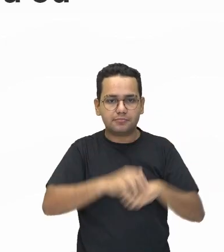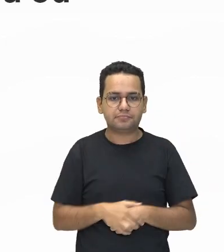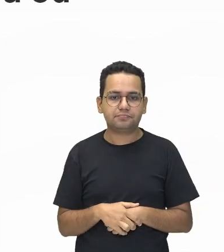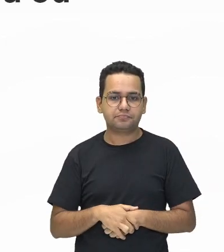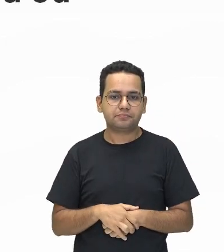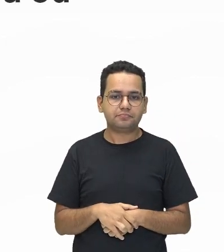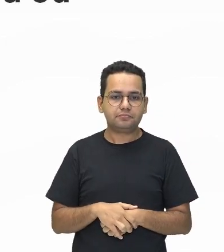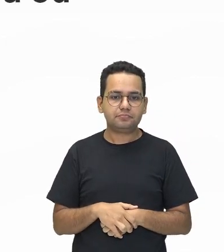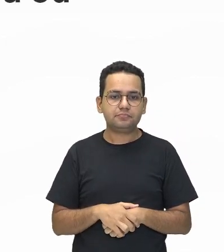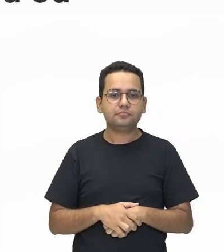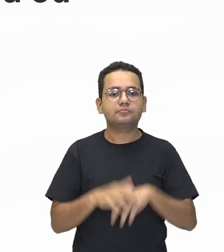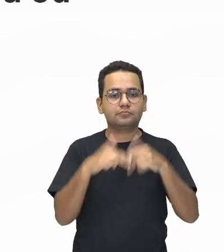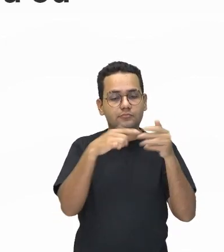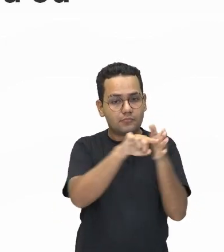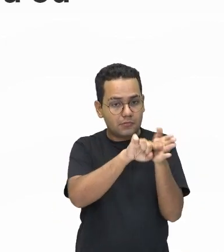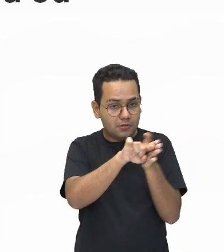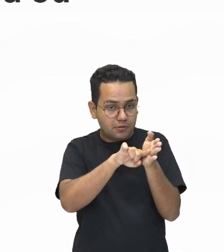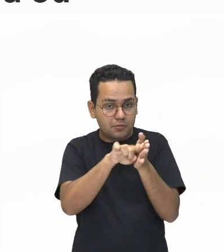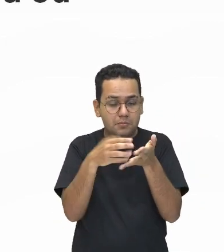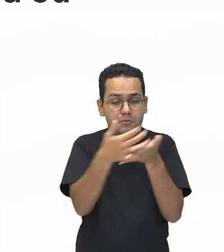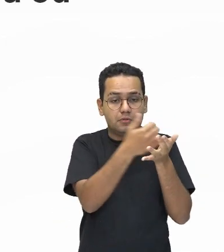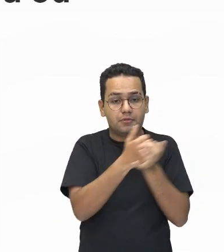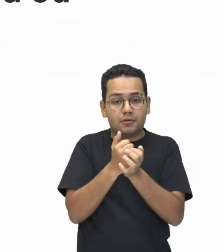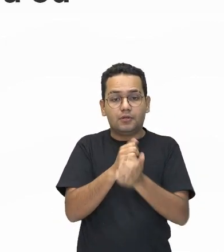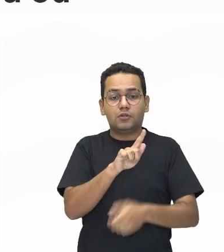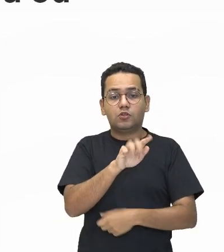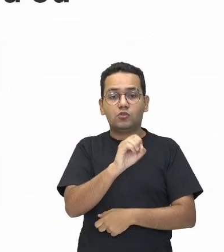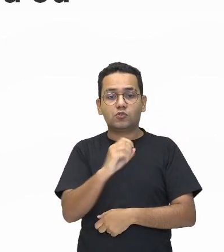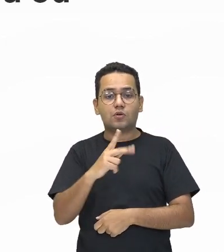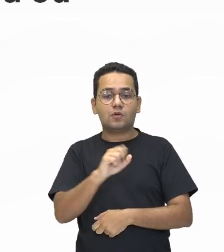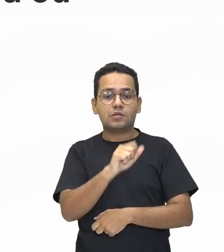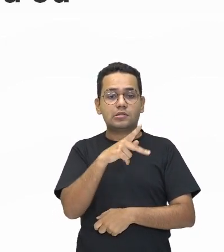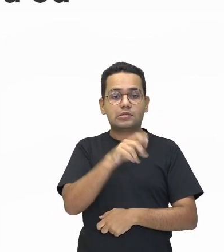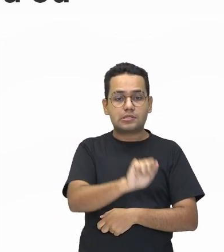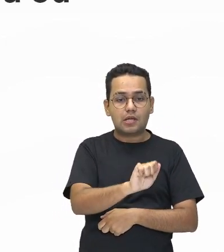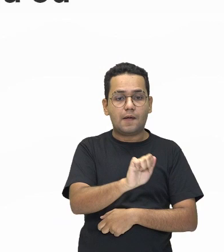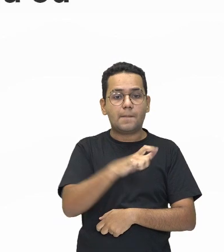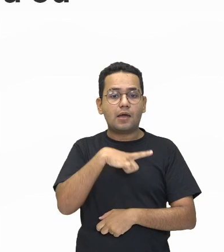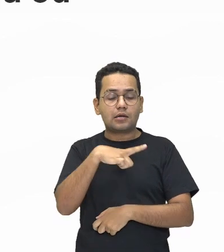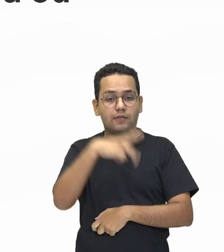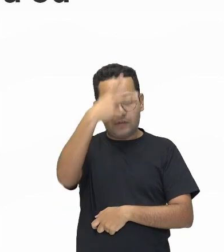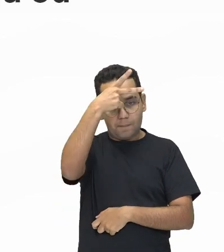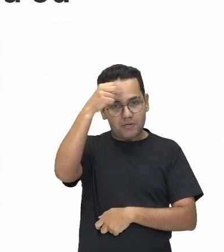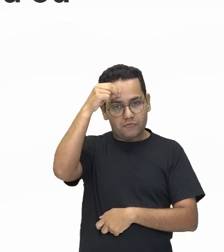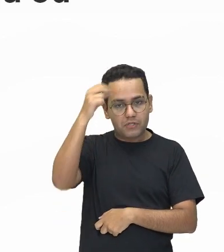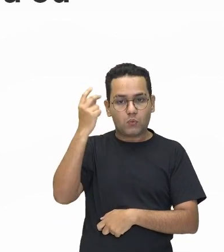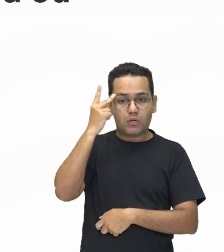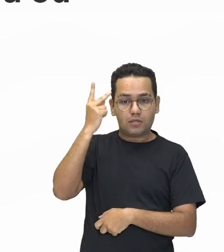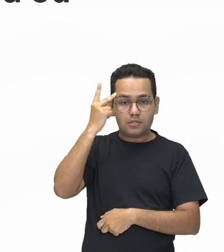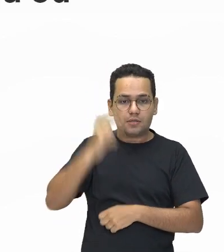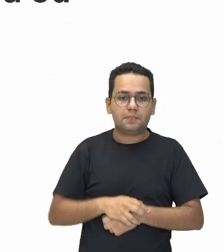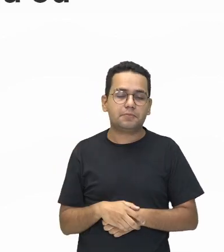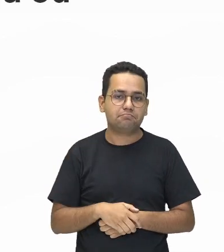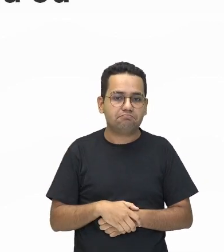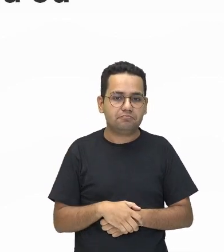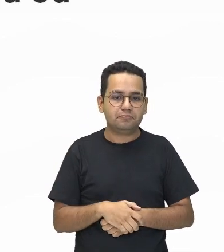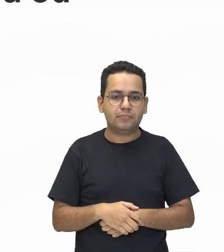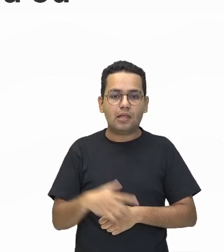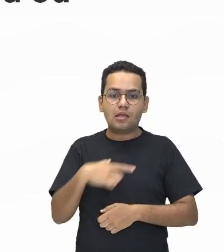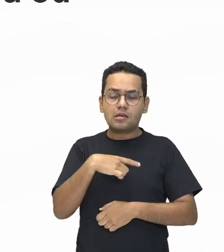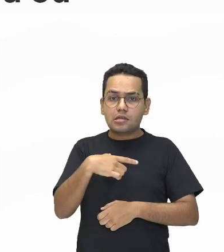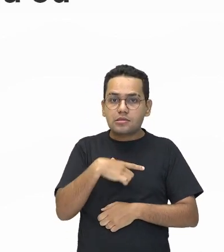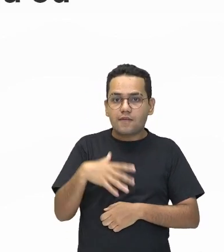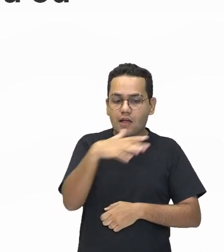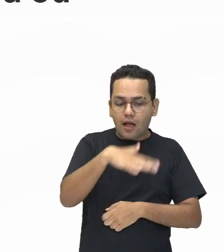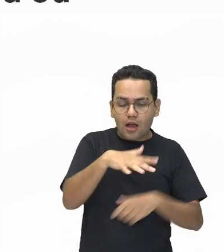GeoSampa, portal mantido pela Prefeitura de São Paulo, encontrou, olha a quantidade de moradias aí, gente, que estão classificadas